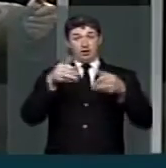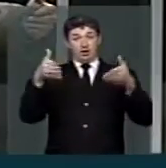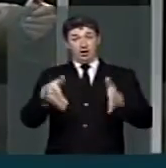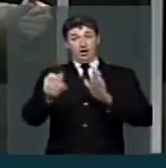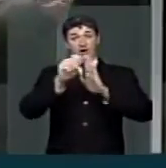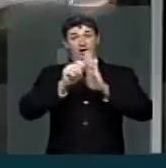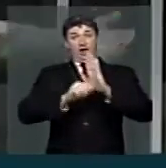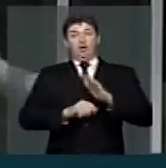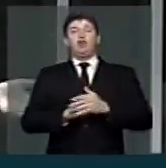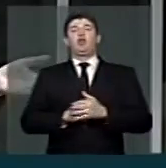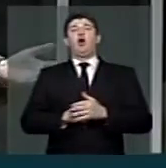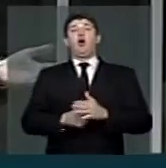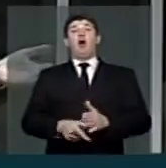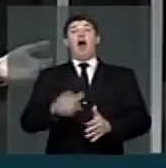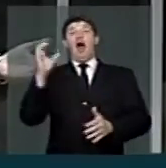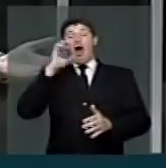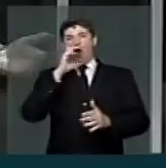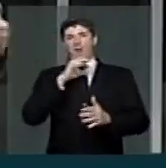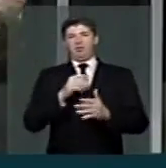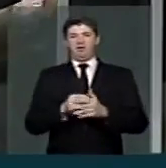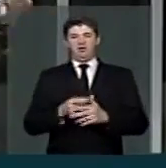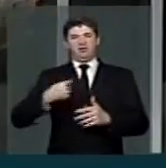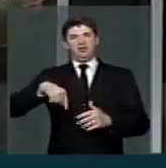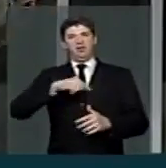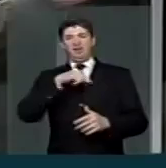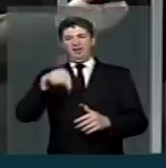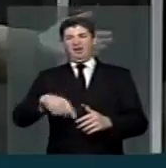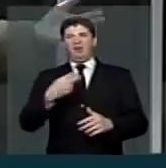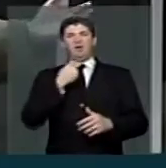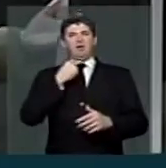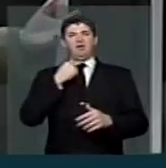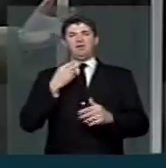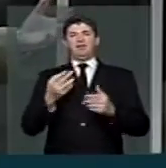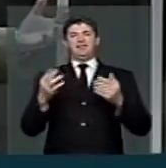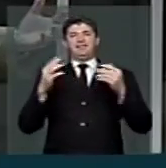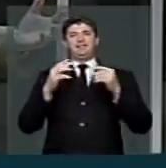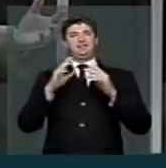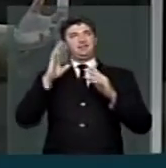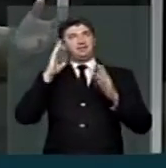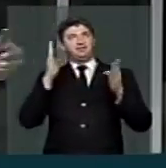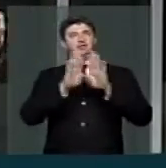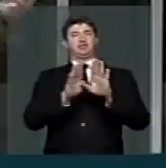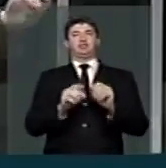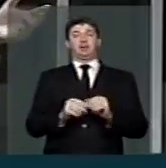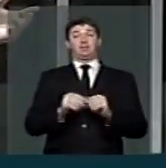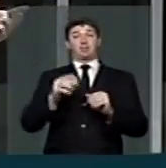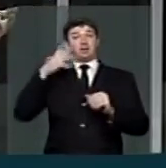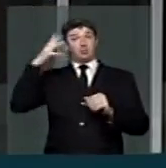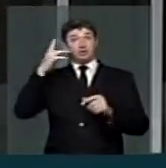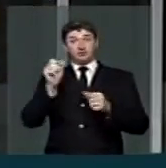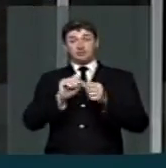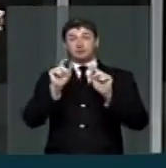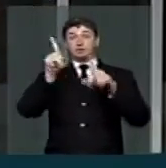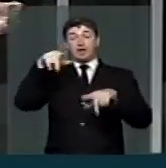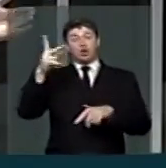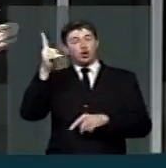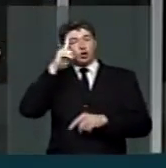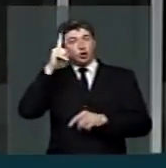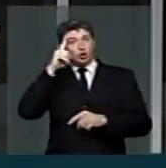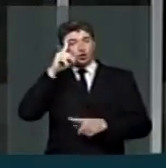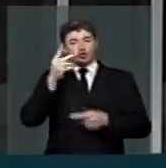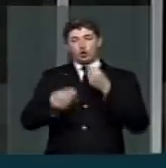relatório, o quanto antes. Nós não podemos fechar cenários. A política é feita do cotidiano